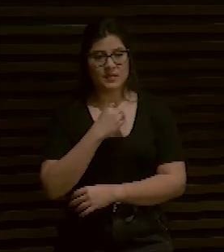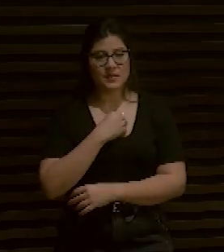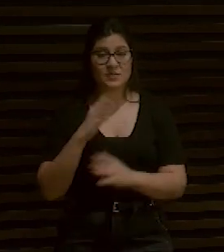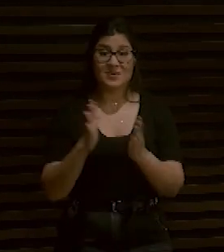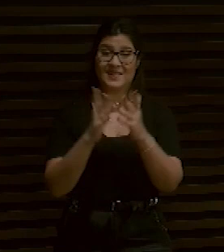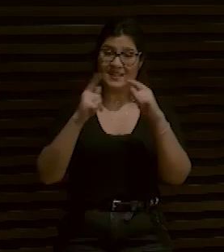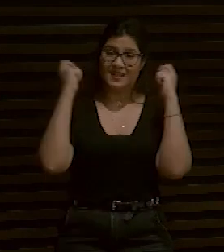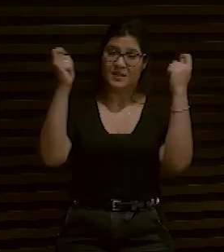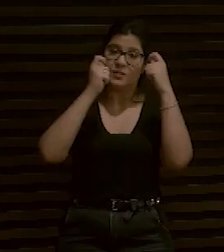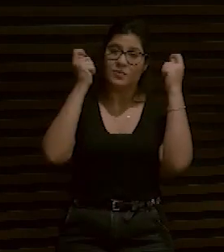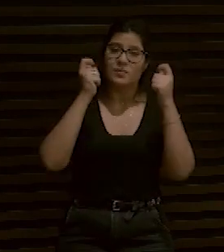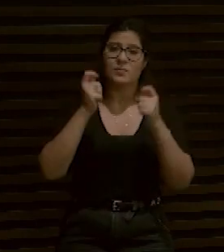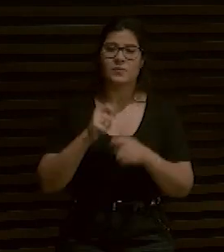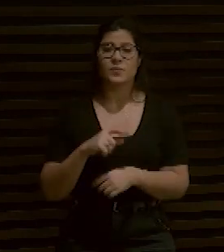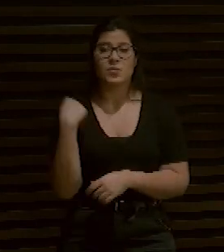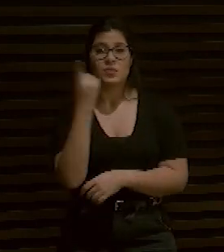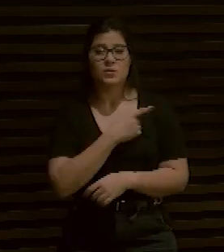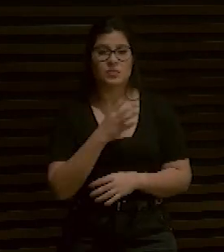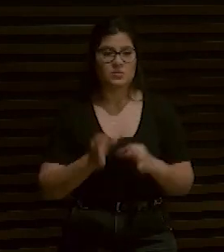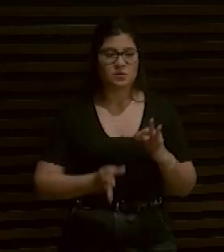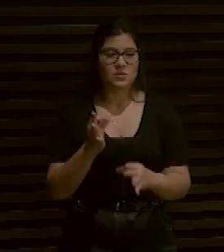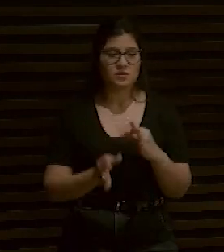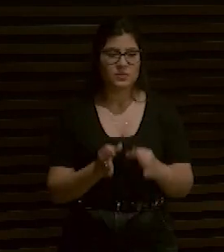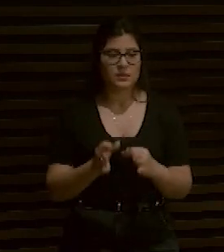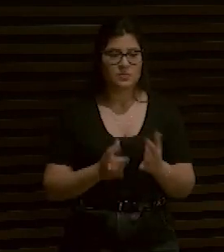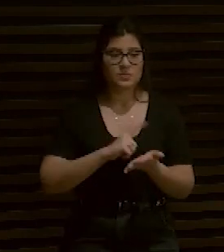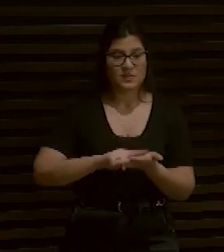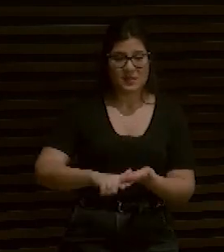Aleluia! Nós fomos justificados do pecado.